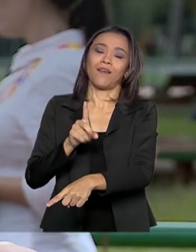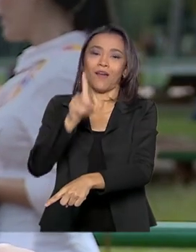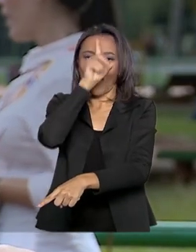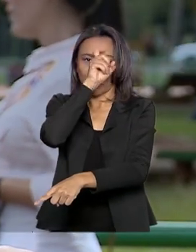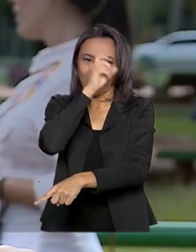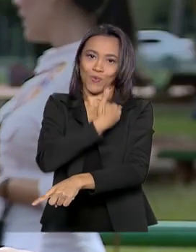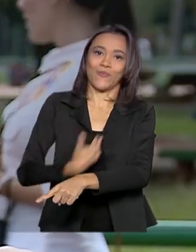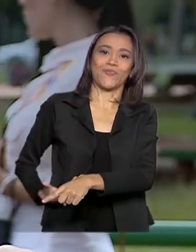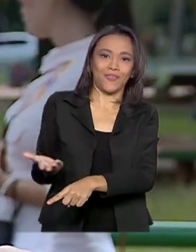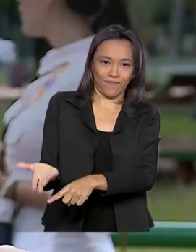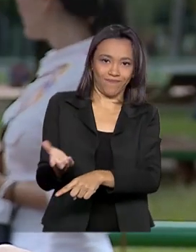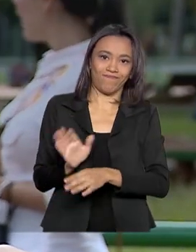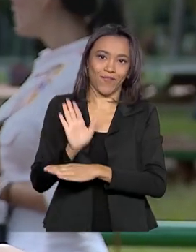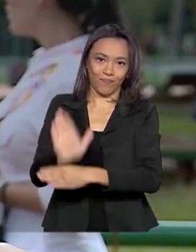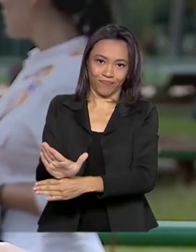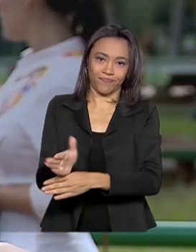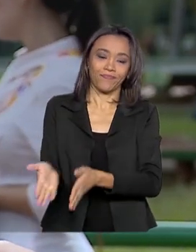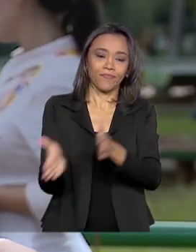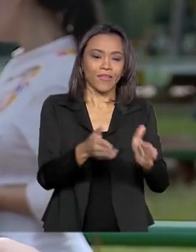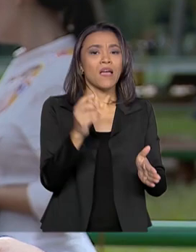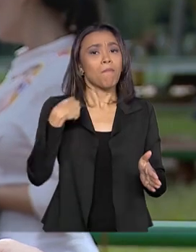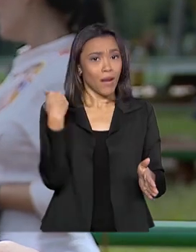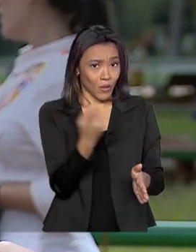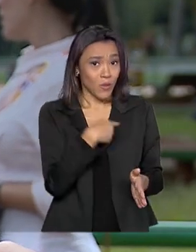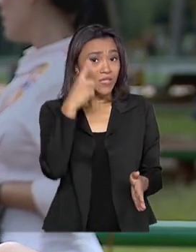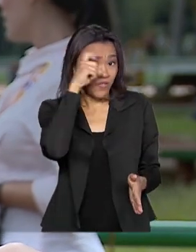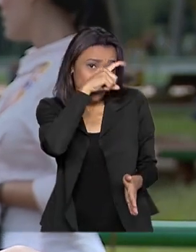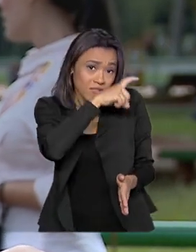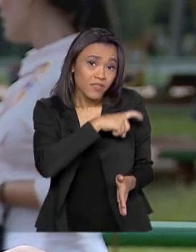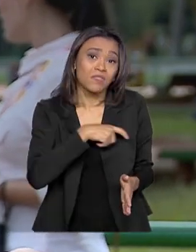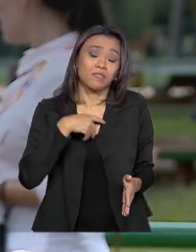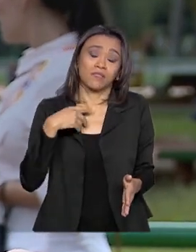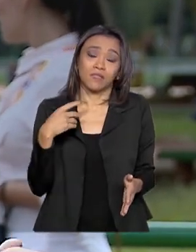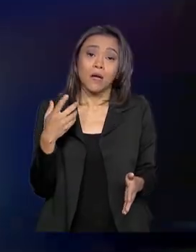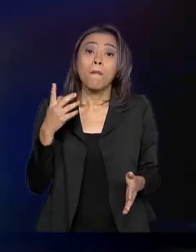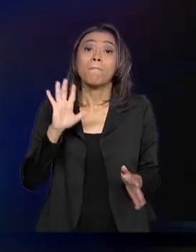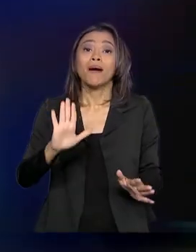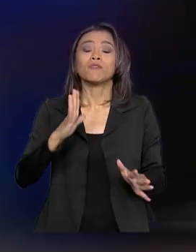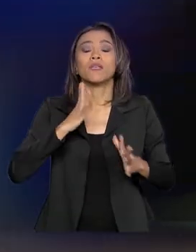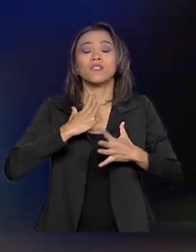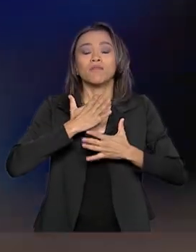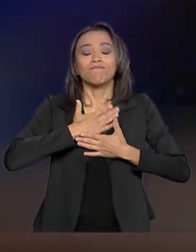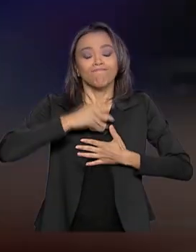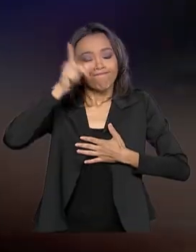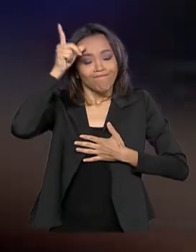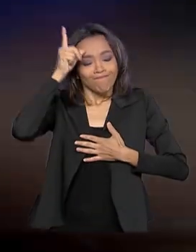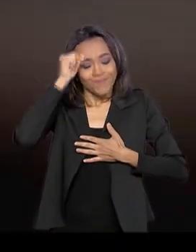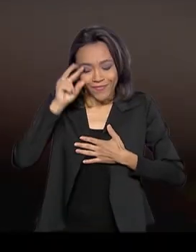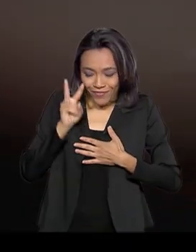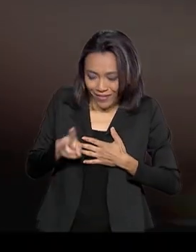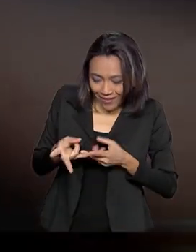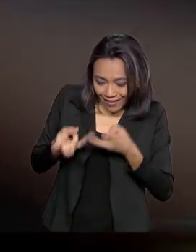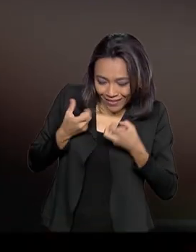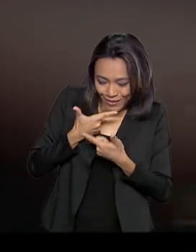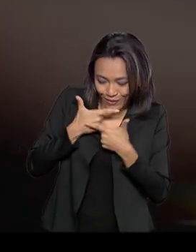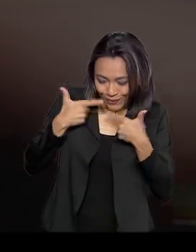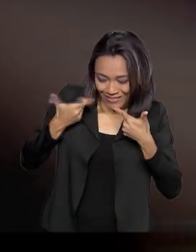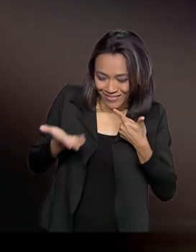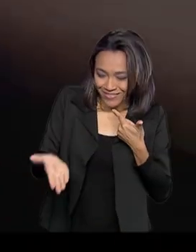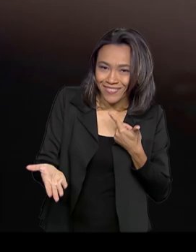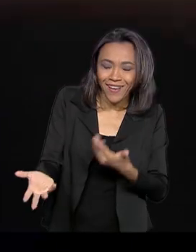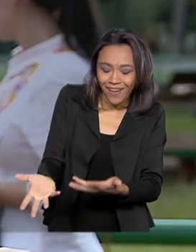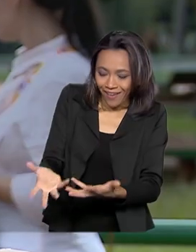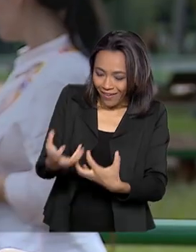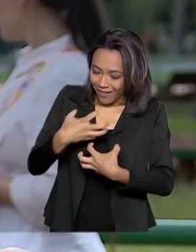difícil, muito complicado. Mas o que nos alenta, o que nos faz lutar é o sorriso dele. Ele nos